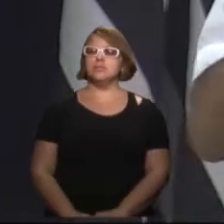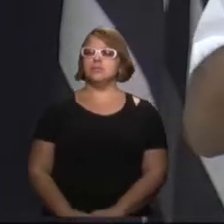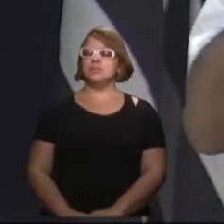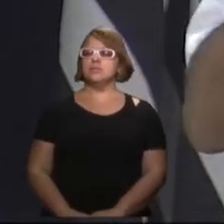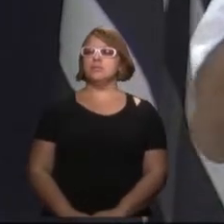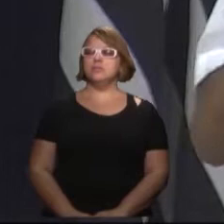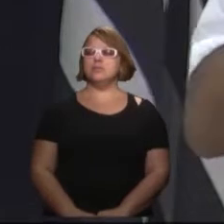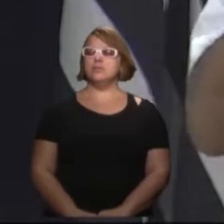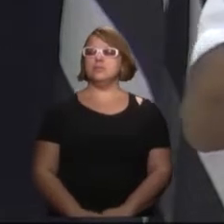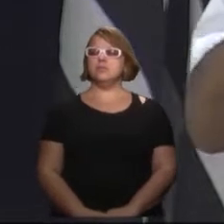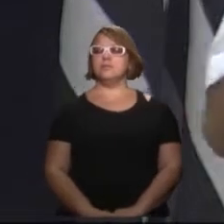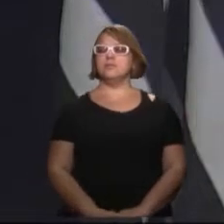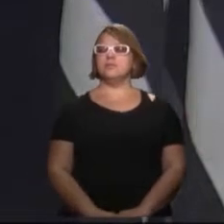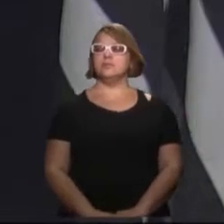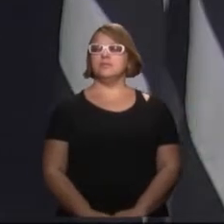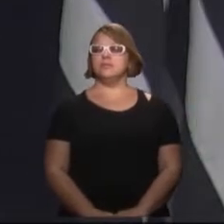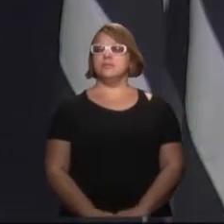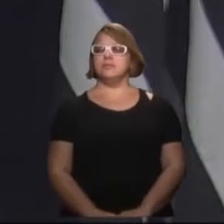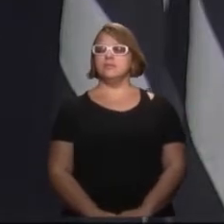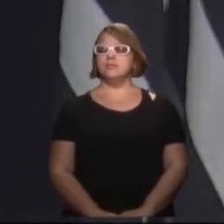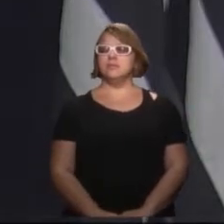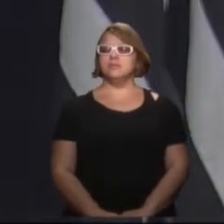apenas 0,4% do PIB,